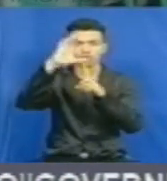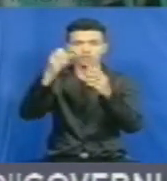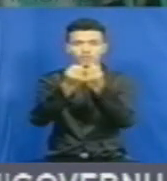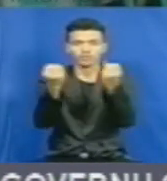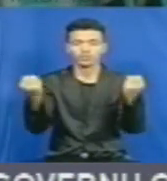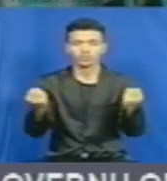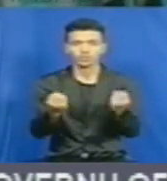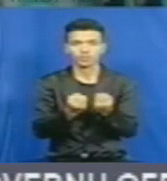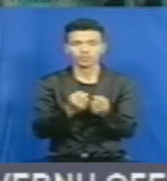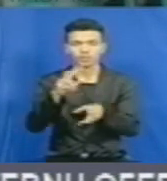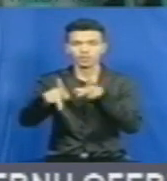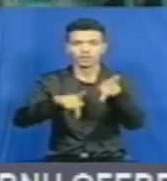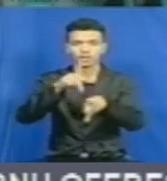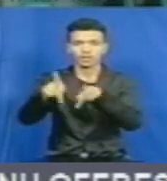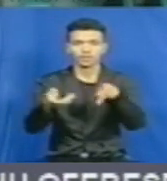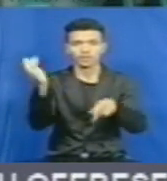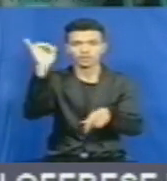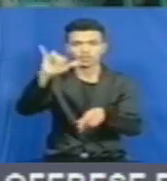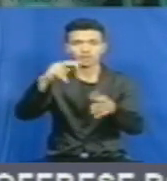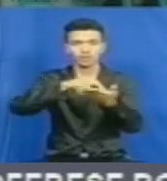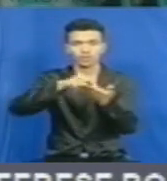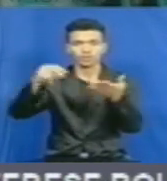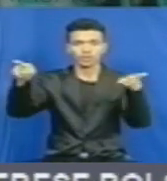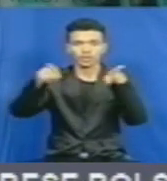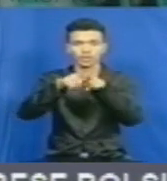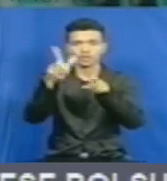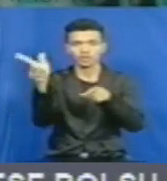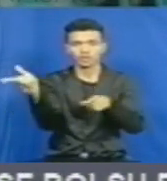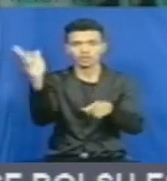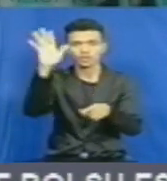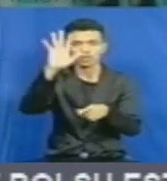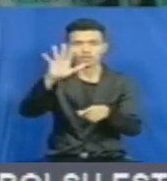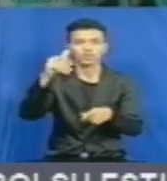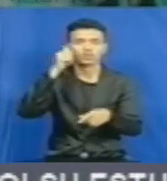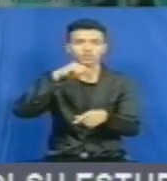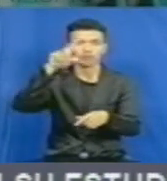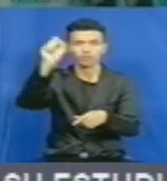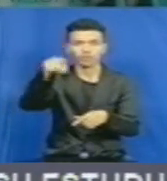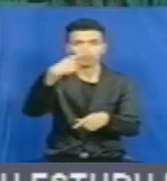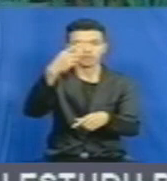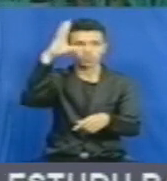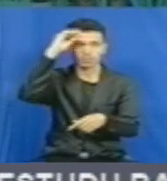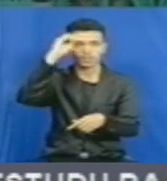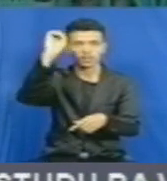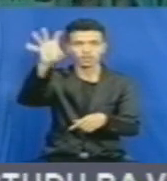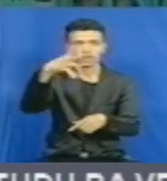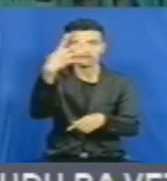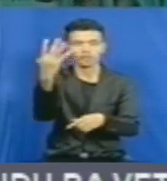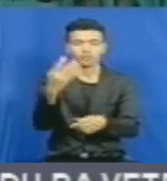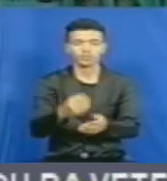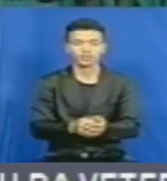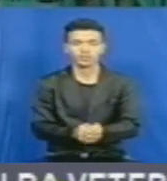kata beneficiaris iramos un numero ni sana fate in 25 nebe composti se feton 11 o mos emane 14. Nia sempre ia